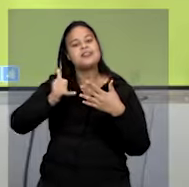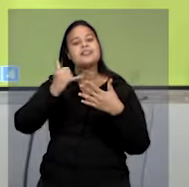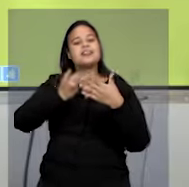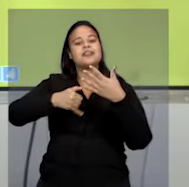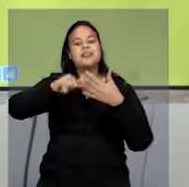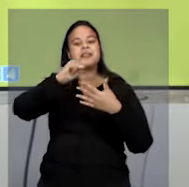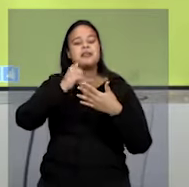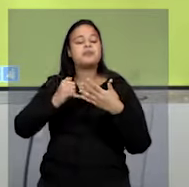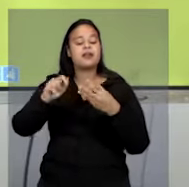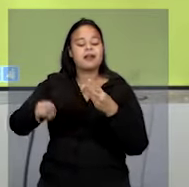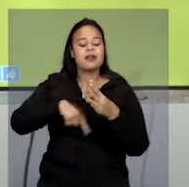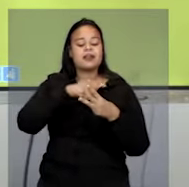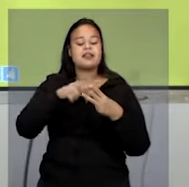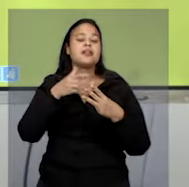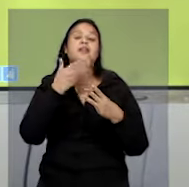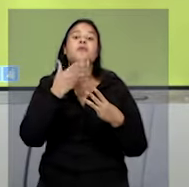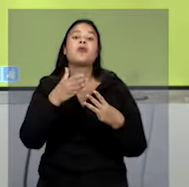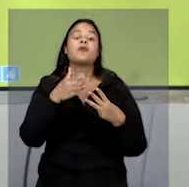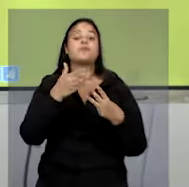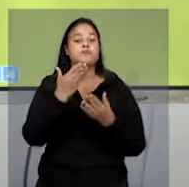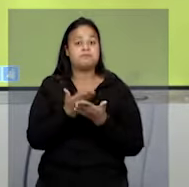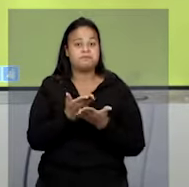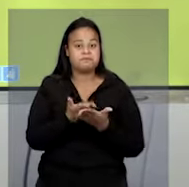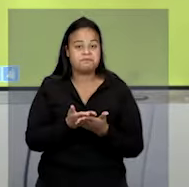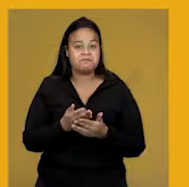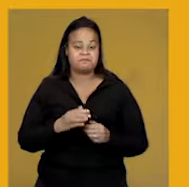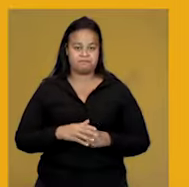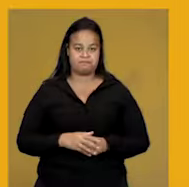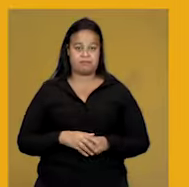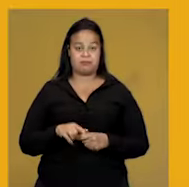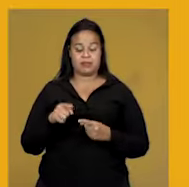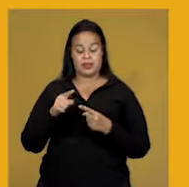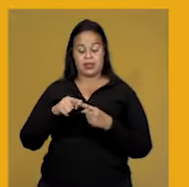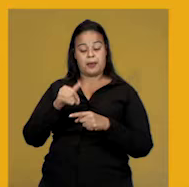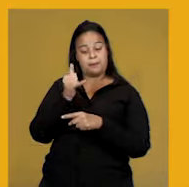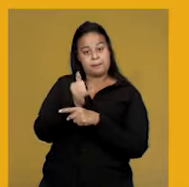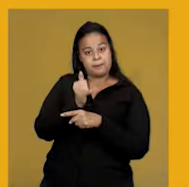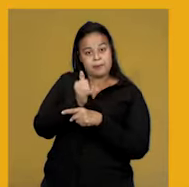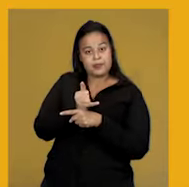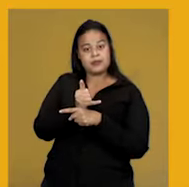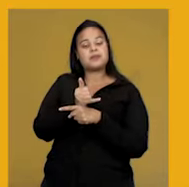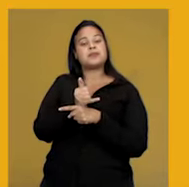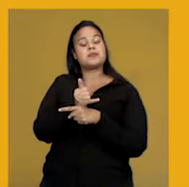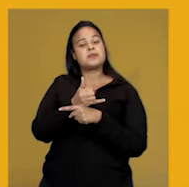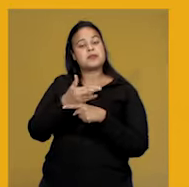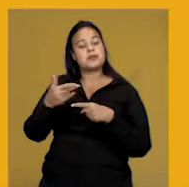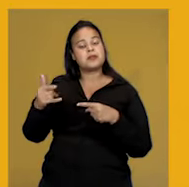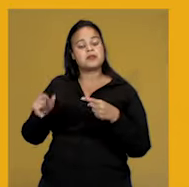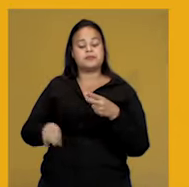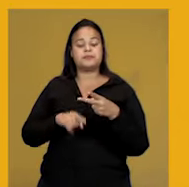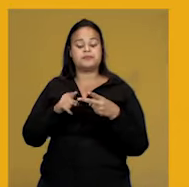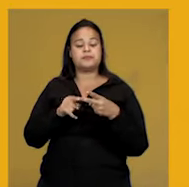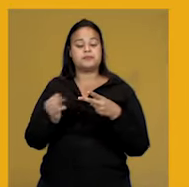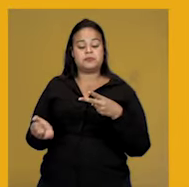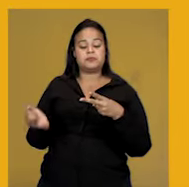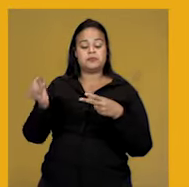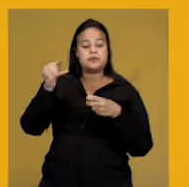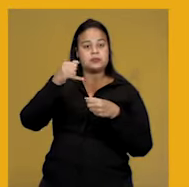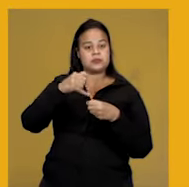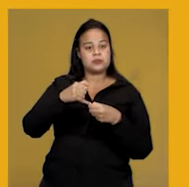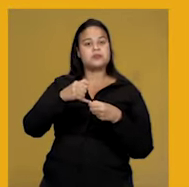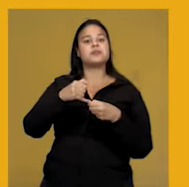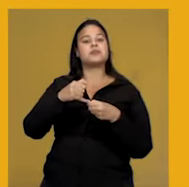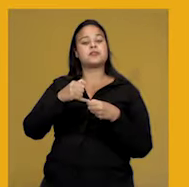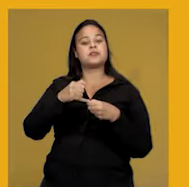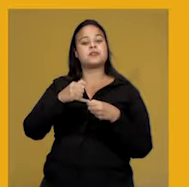as três que nós vamos estudar hoje? As ligações metálicas, as ligações iônicas e as